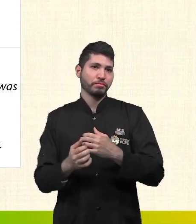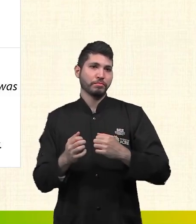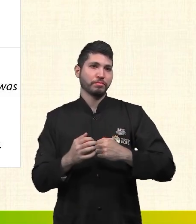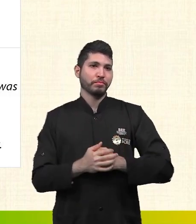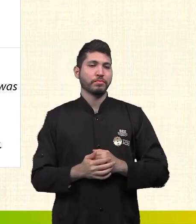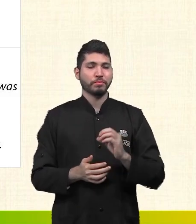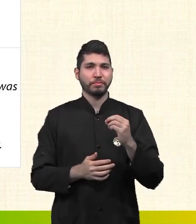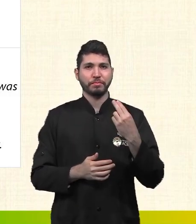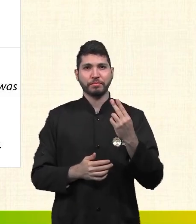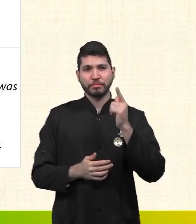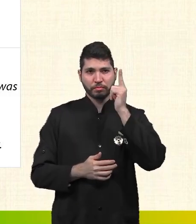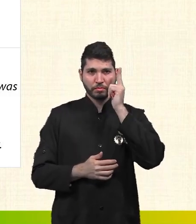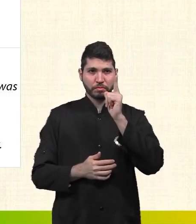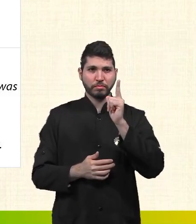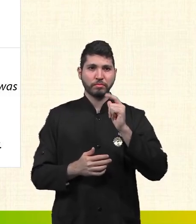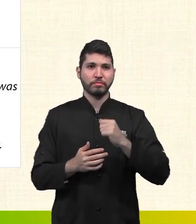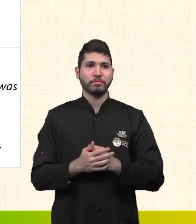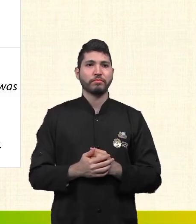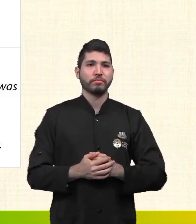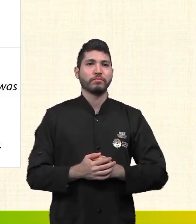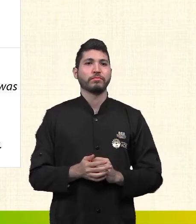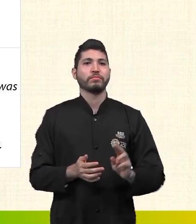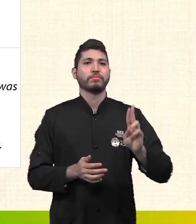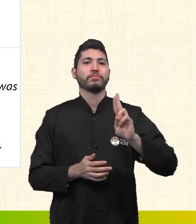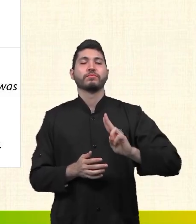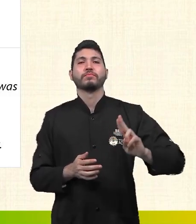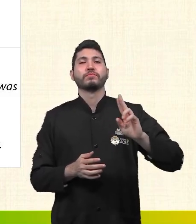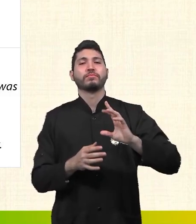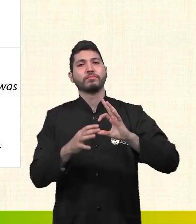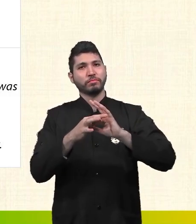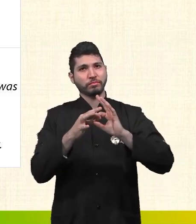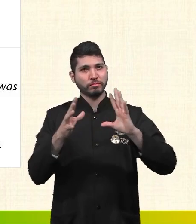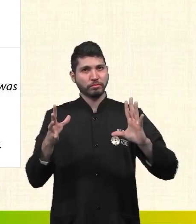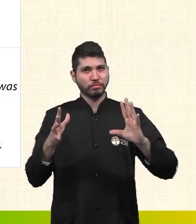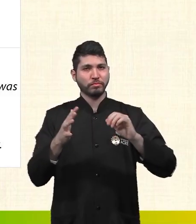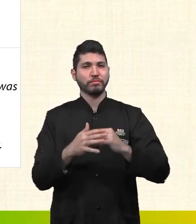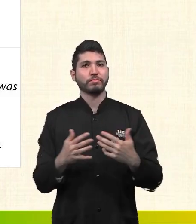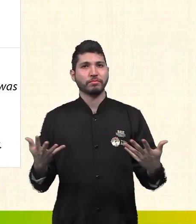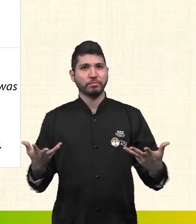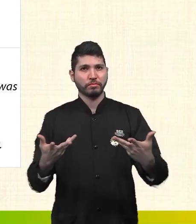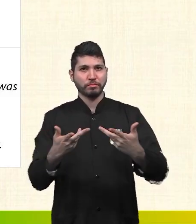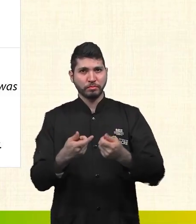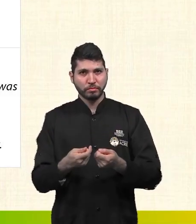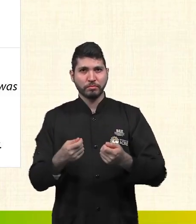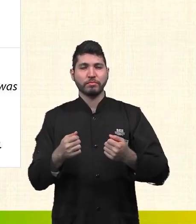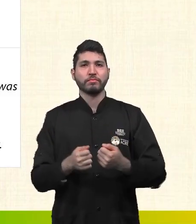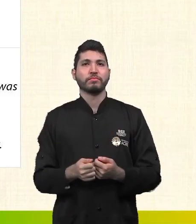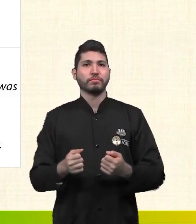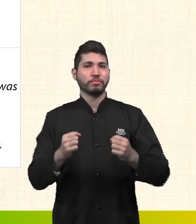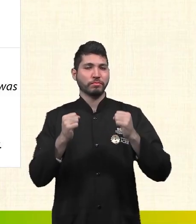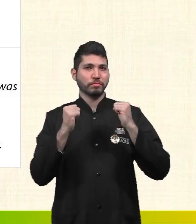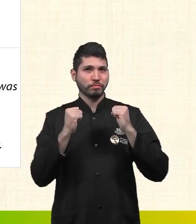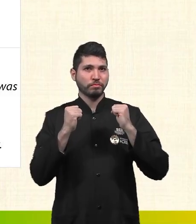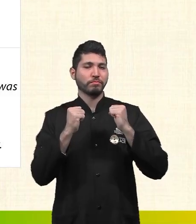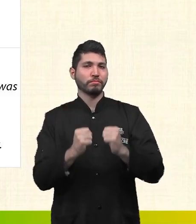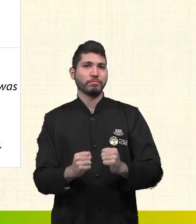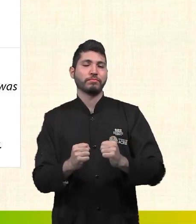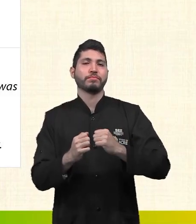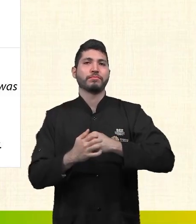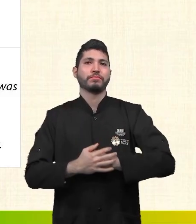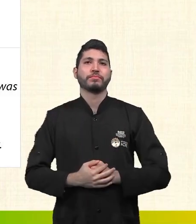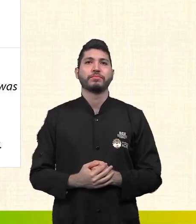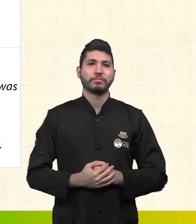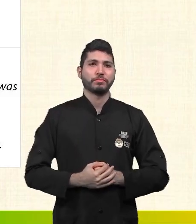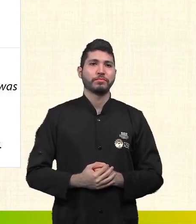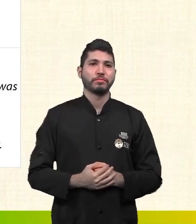conseguia. Ele também expressa permissão, habilidade e possibilidade. Então, vamos